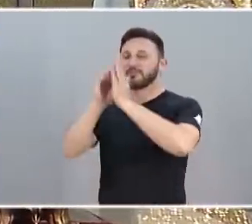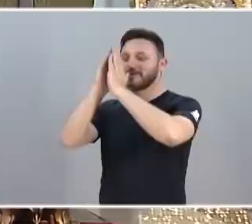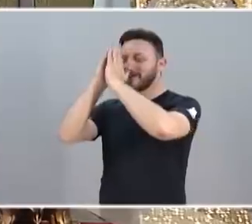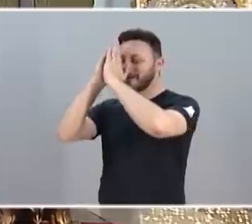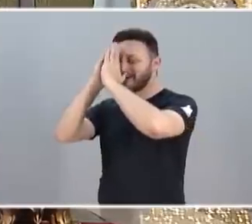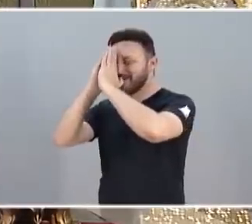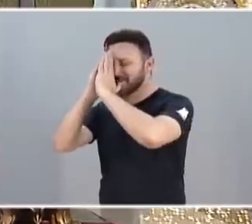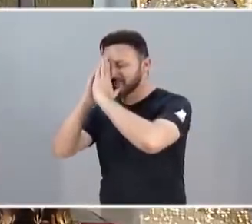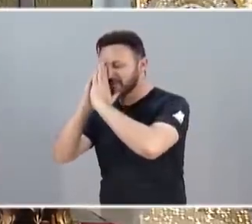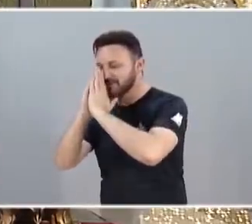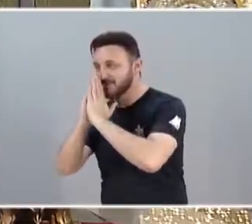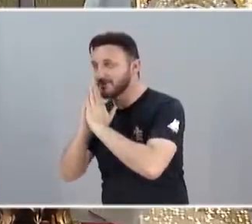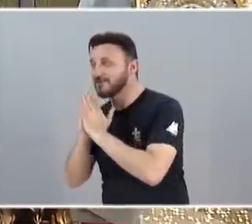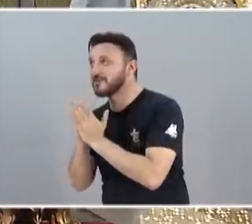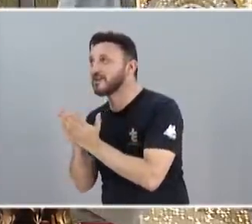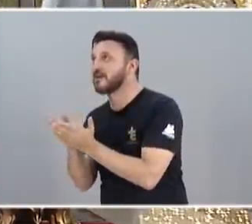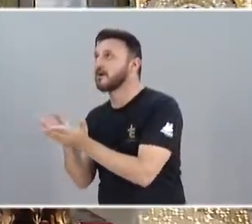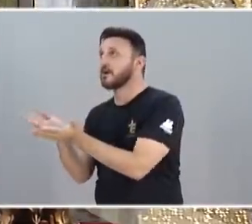Pois pra Te